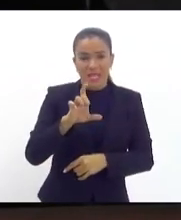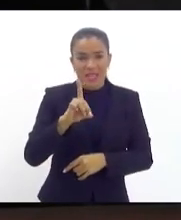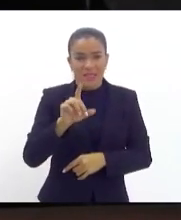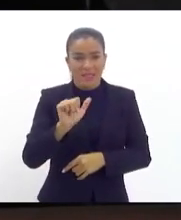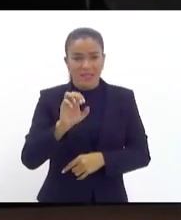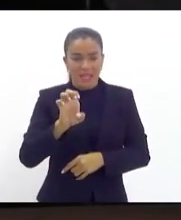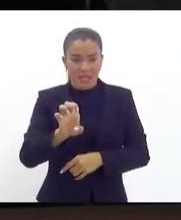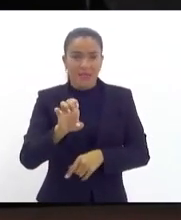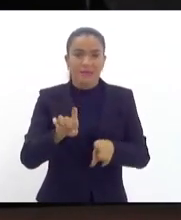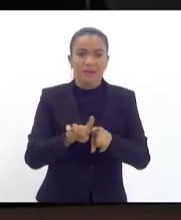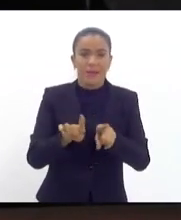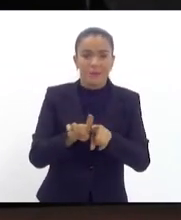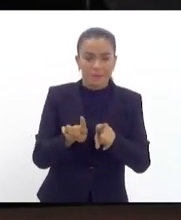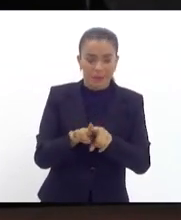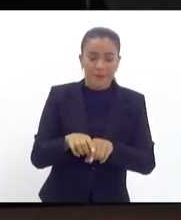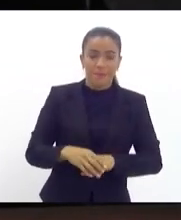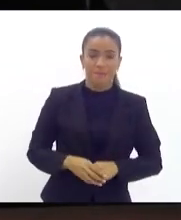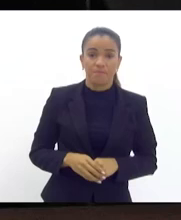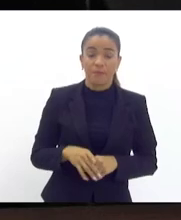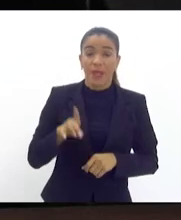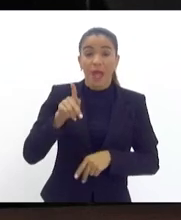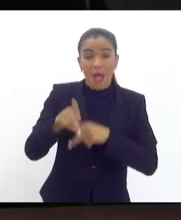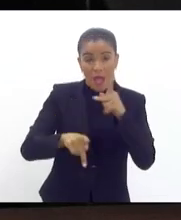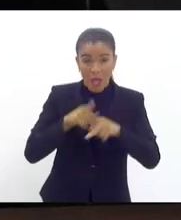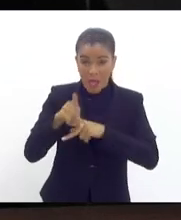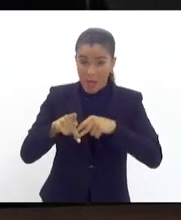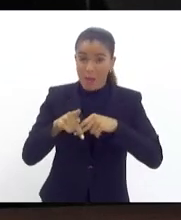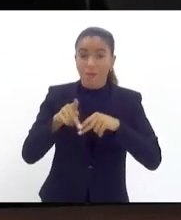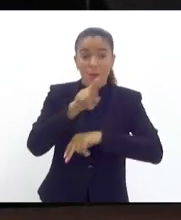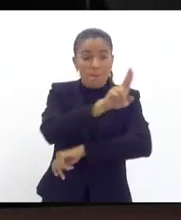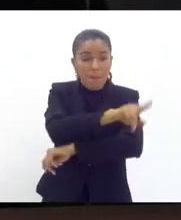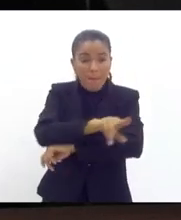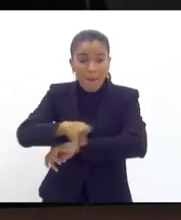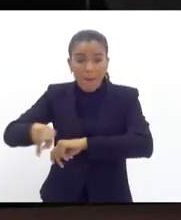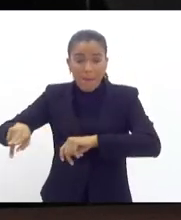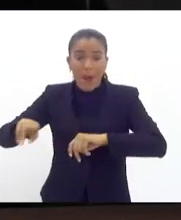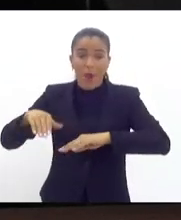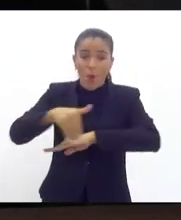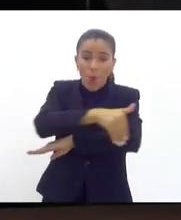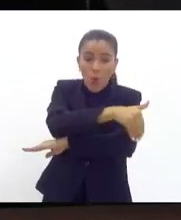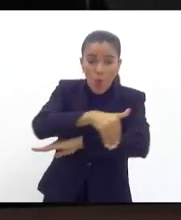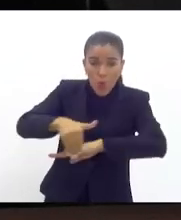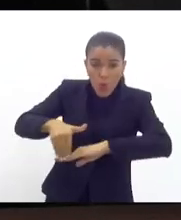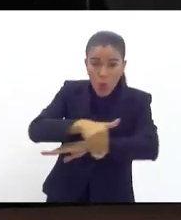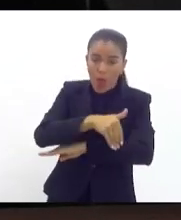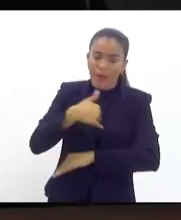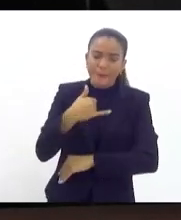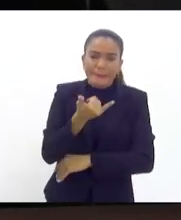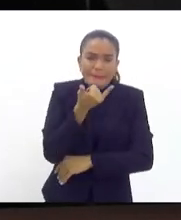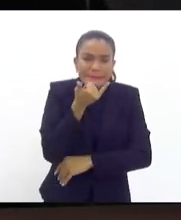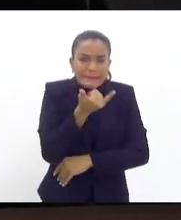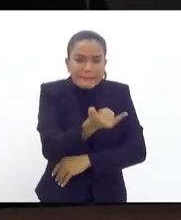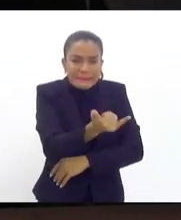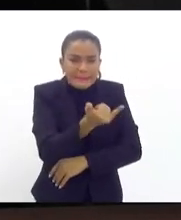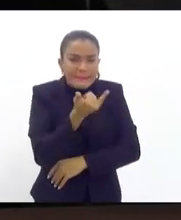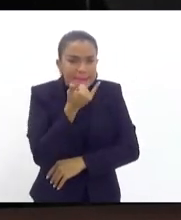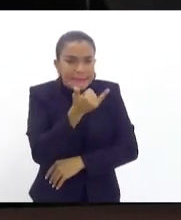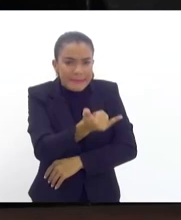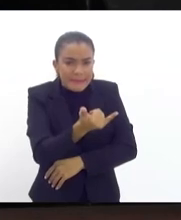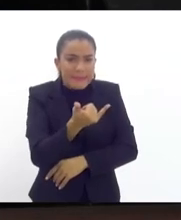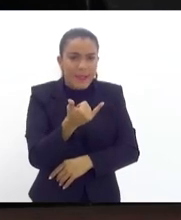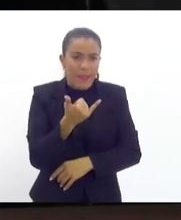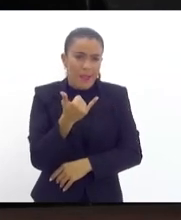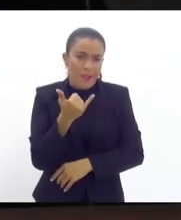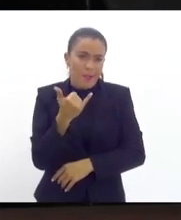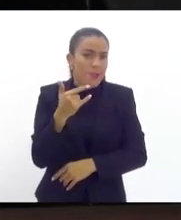de rua é uma realidade crescente na Tijuca E aí eu quero fazer o meu lamento lamentar de não ver